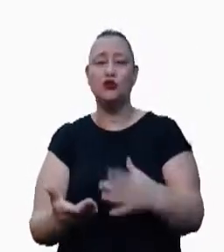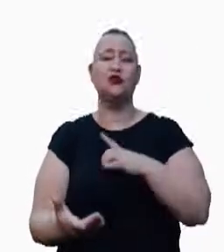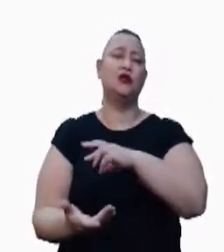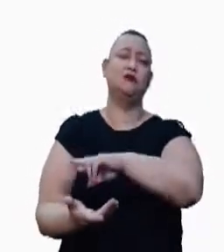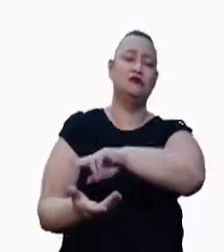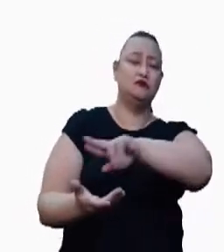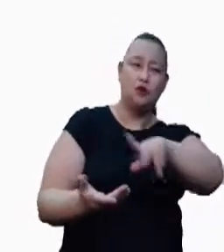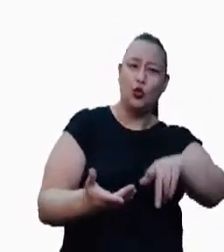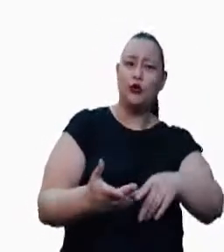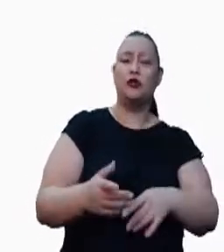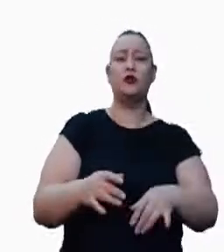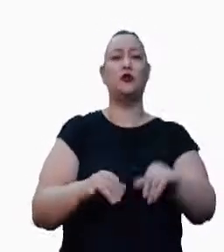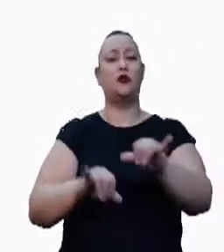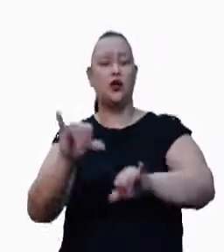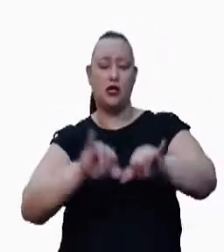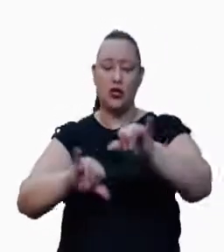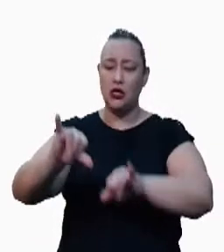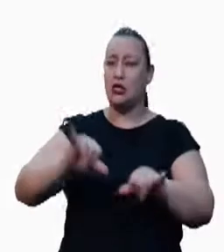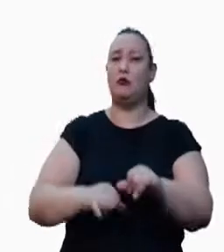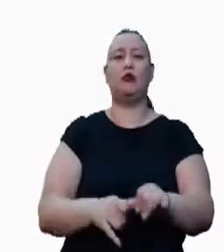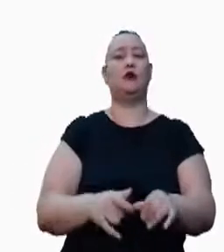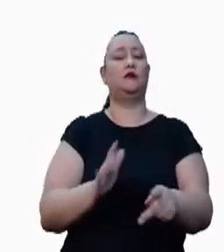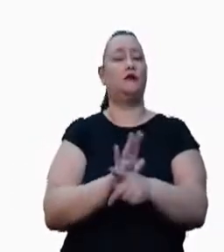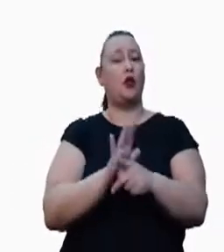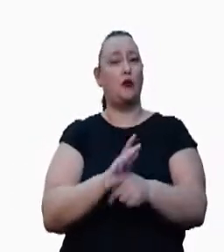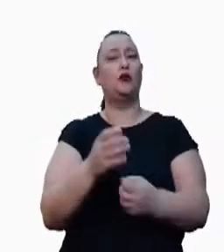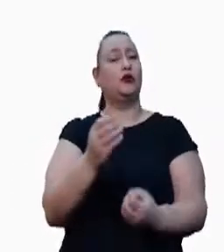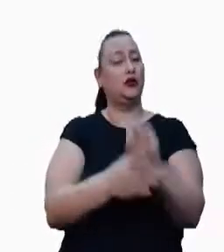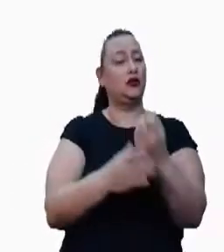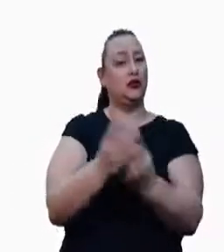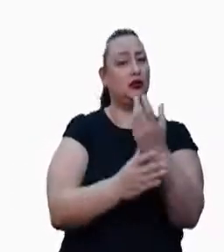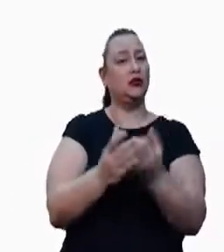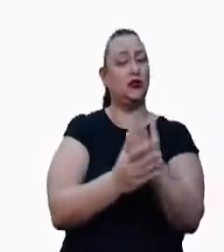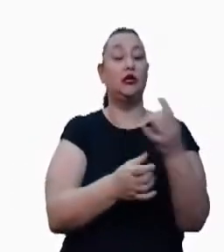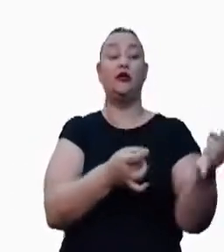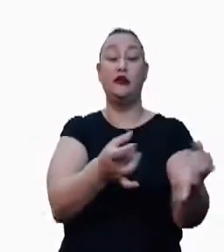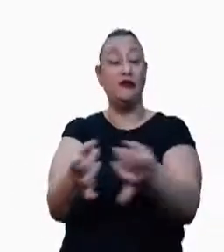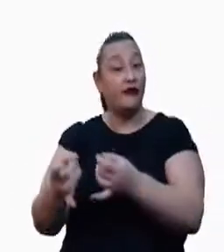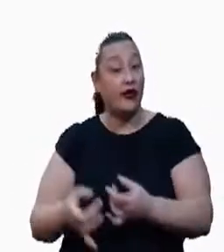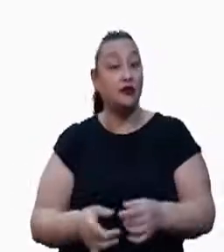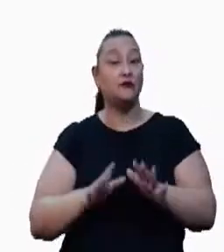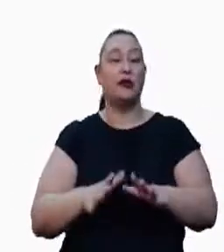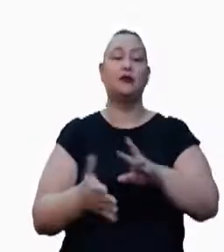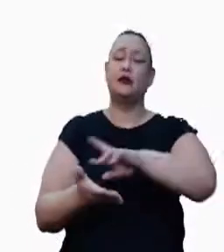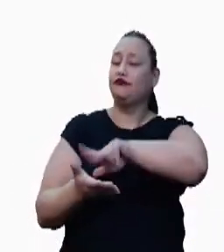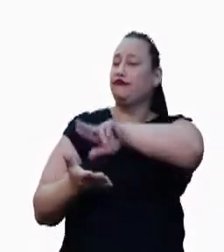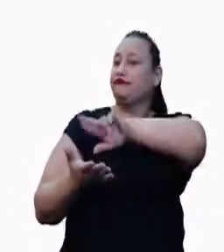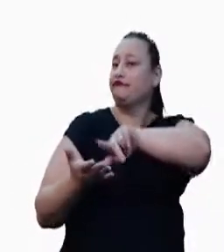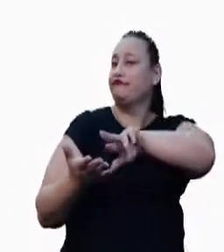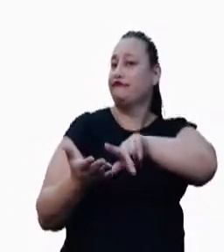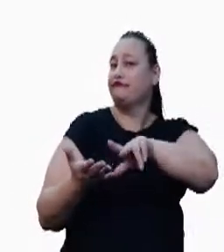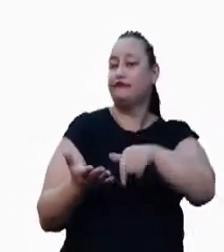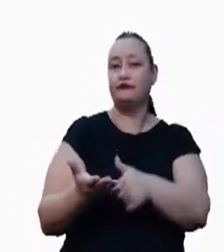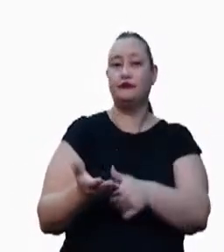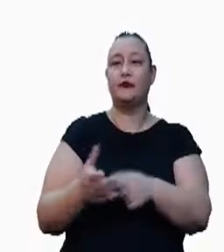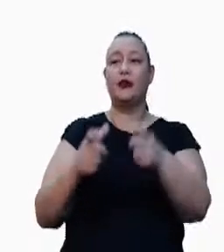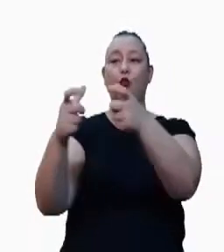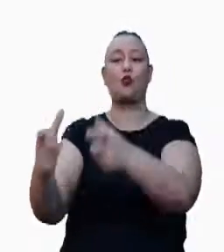muitas formulações e muitos laboratórios que produzem a toxina, mas eles têm várias diferenças entre